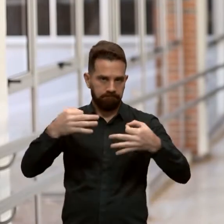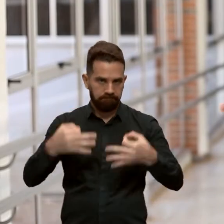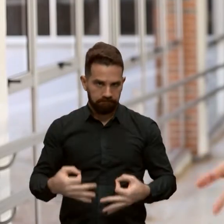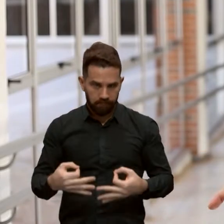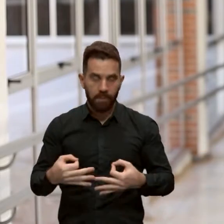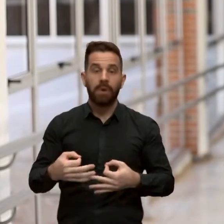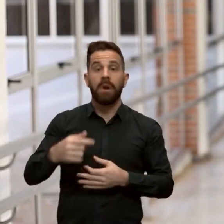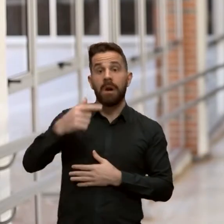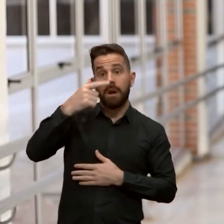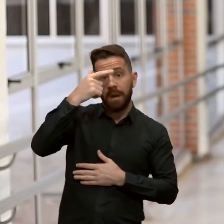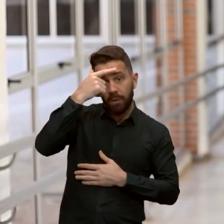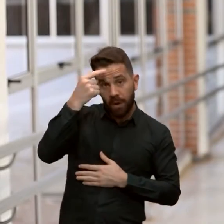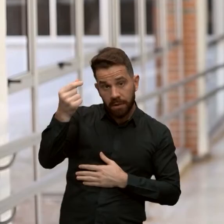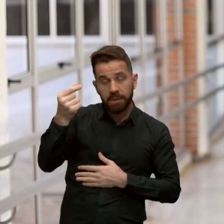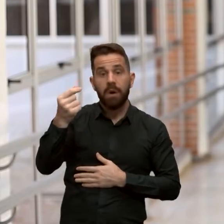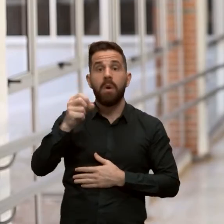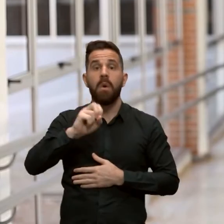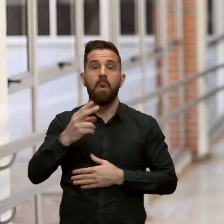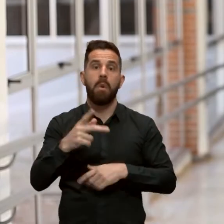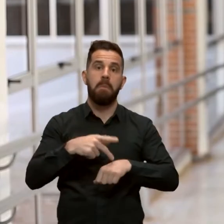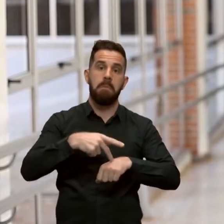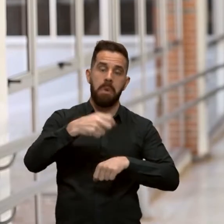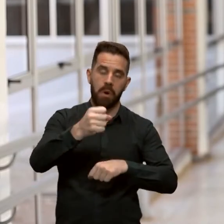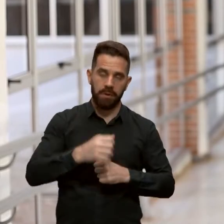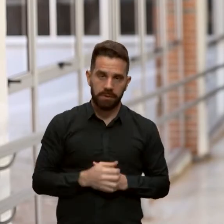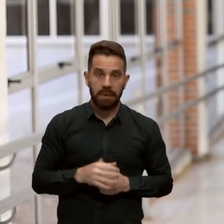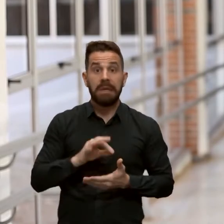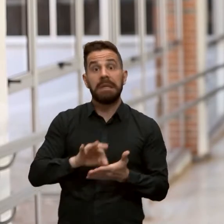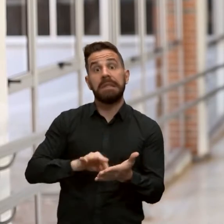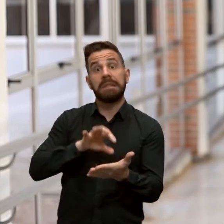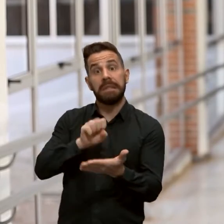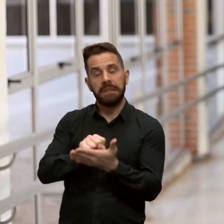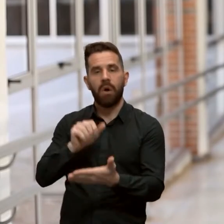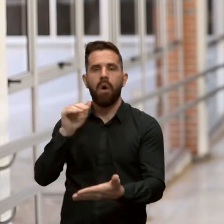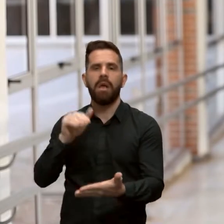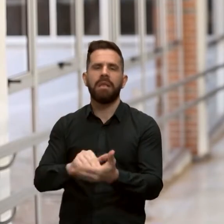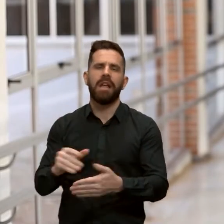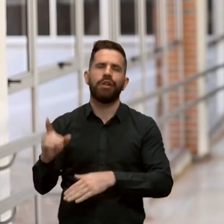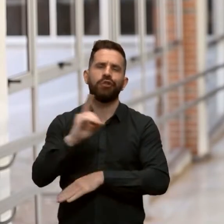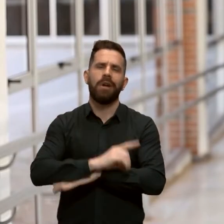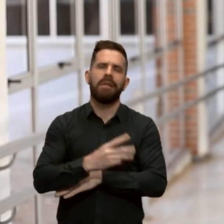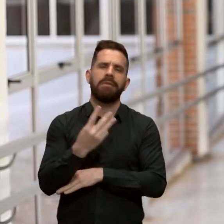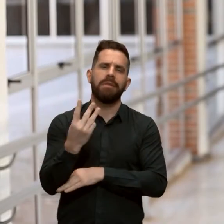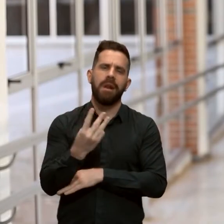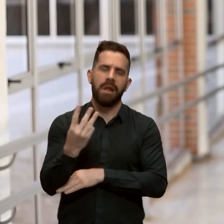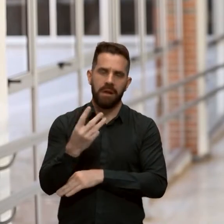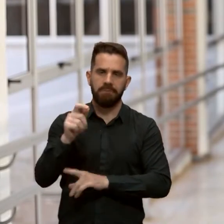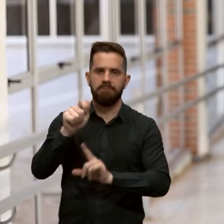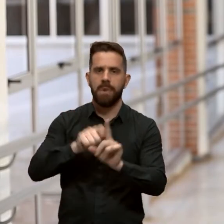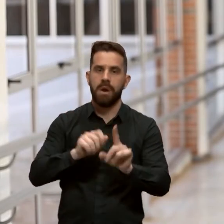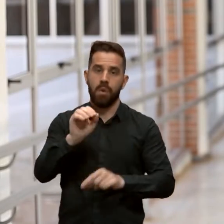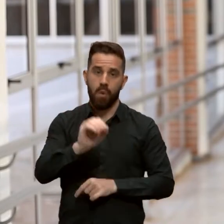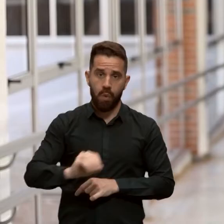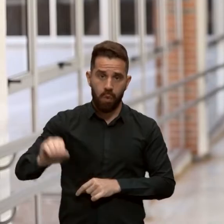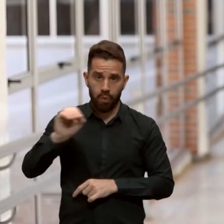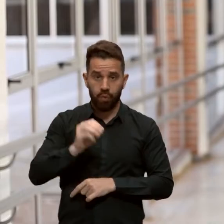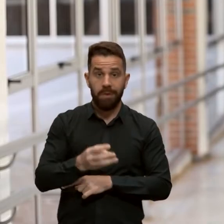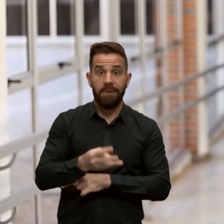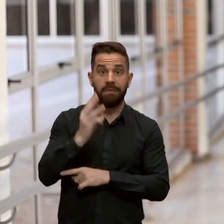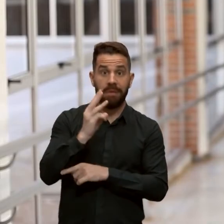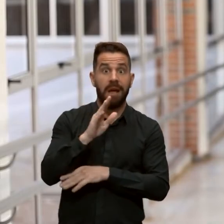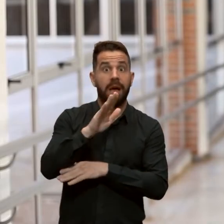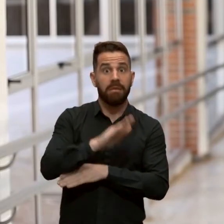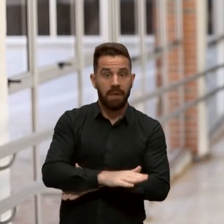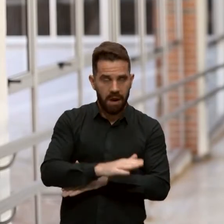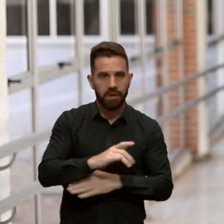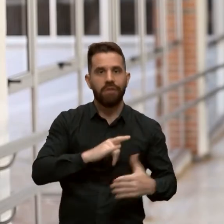graduação ou pós-graduação. As inscrições vão até o dia 3 de outubro, às 3 horas da tarde, por meio de um